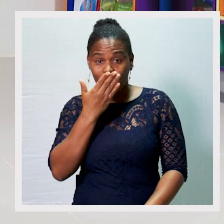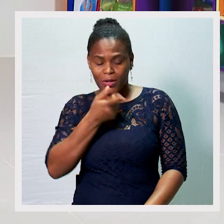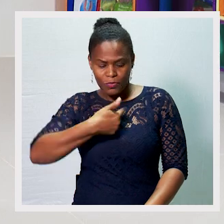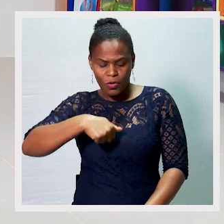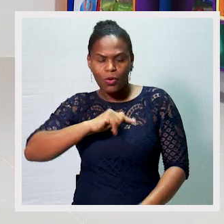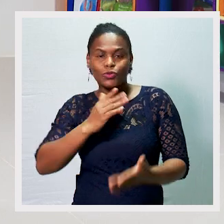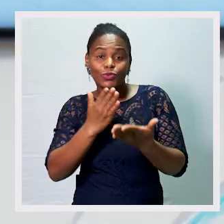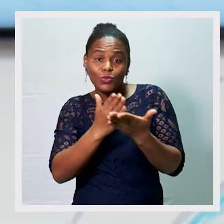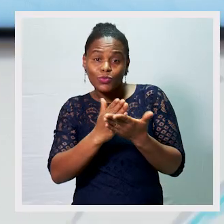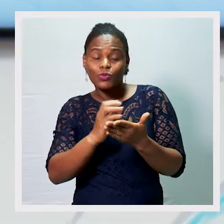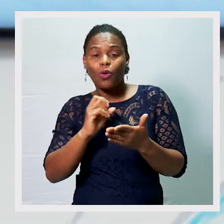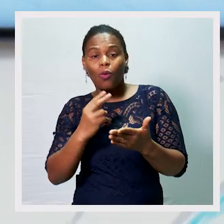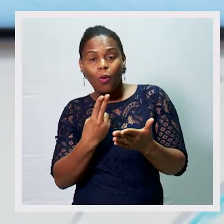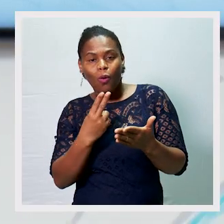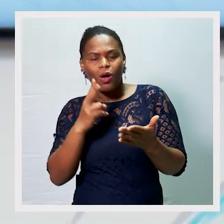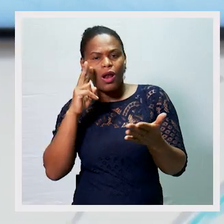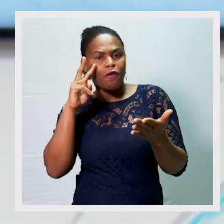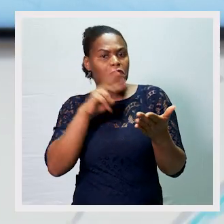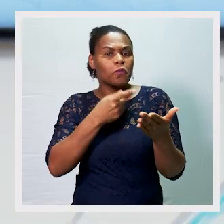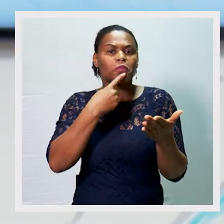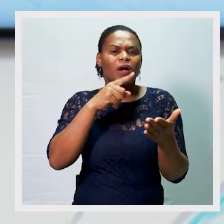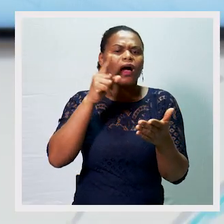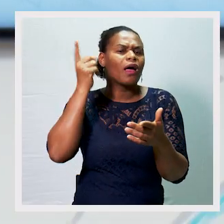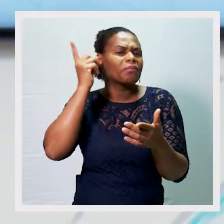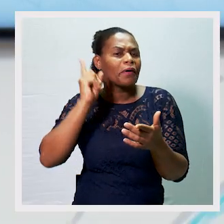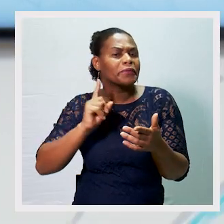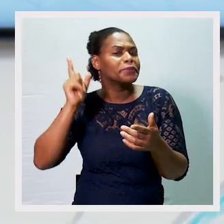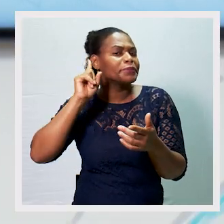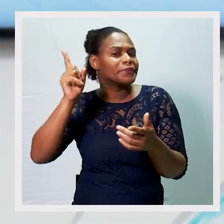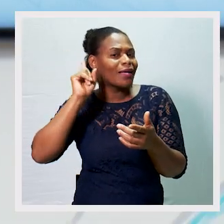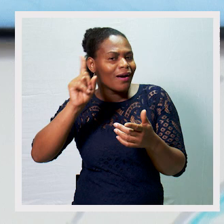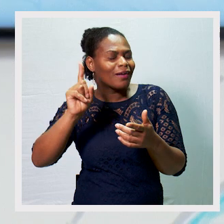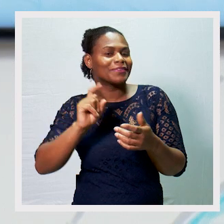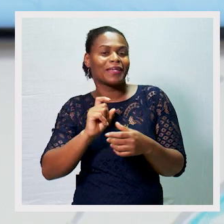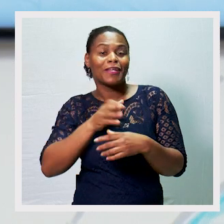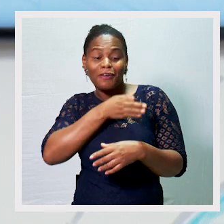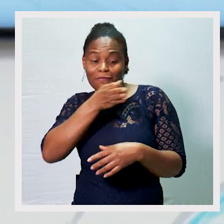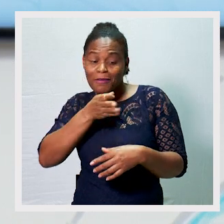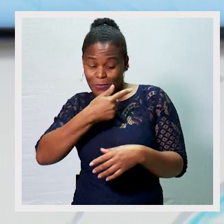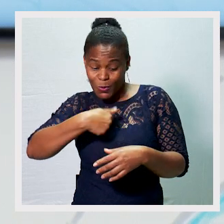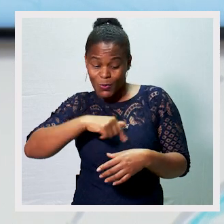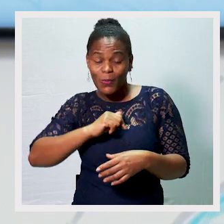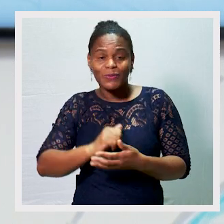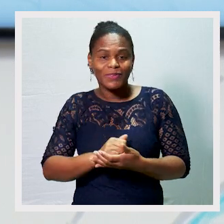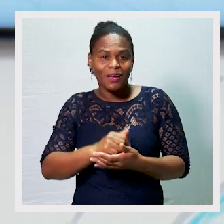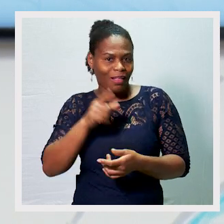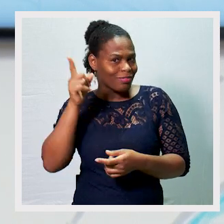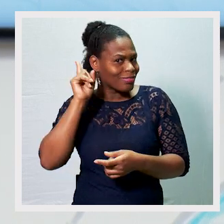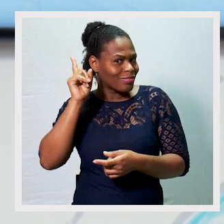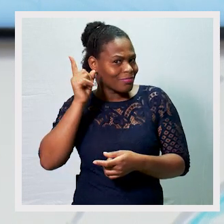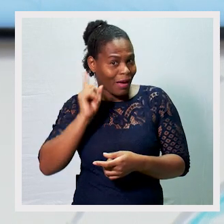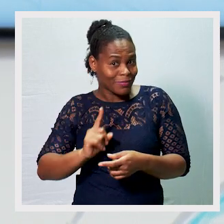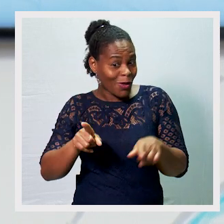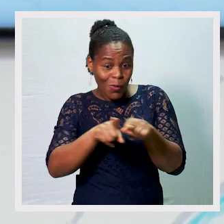Nesta aula de hoje, nós estudamos ou revemos as datas importantes da minha família. E essas